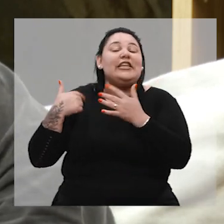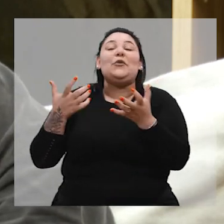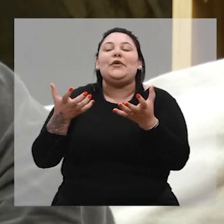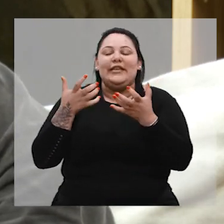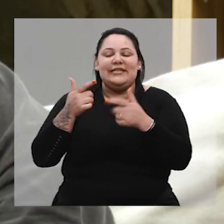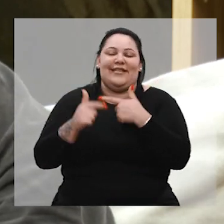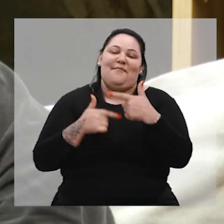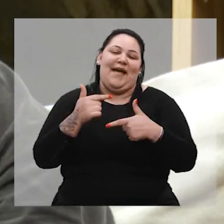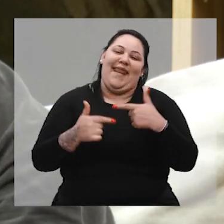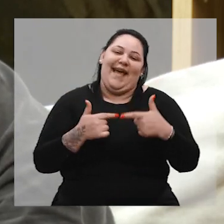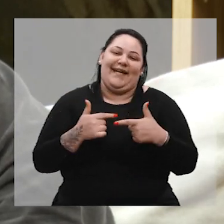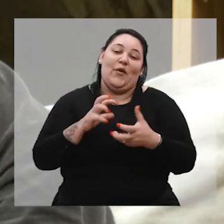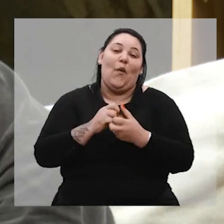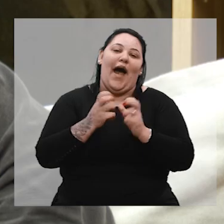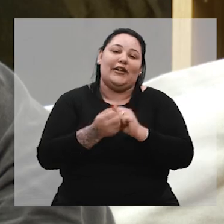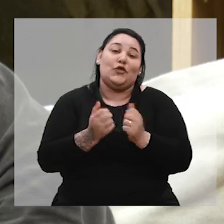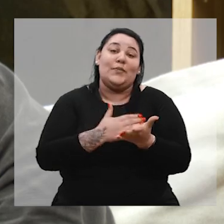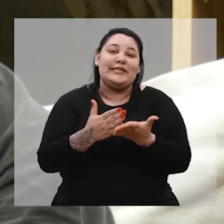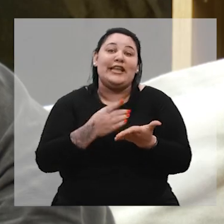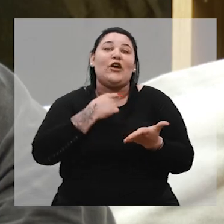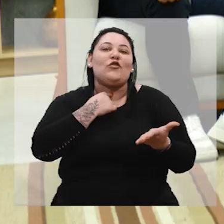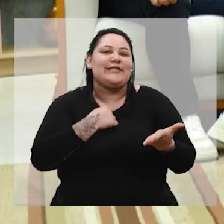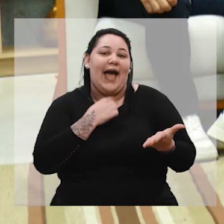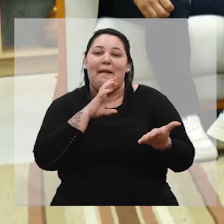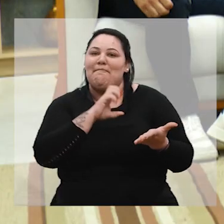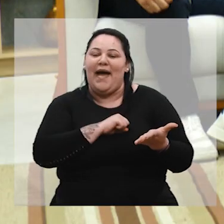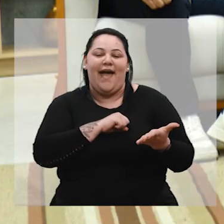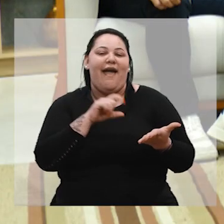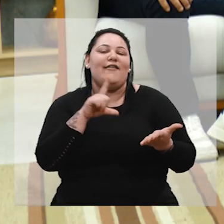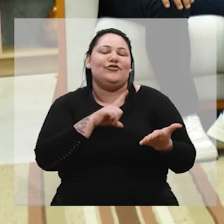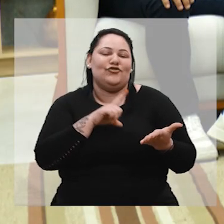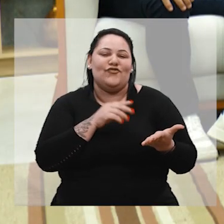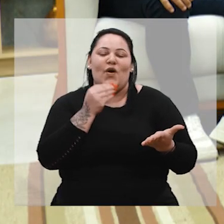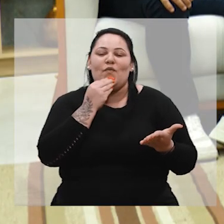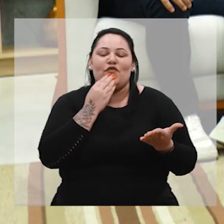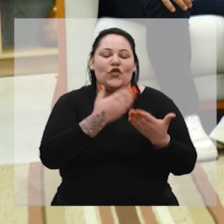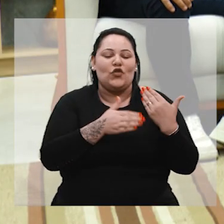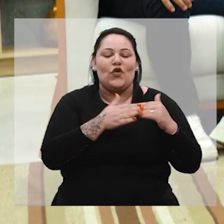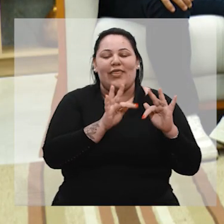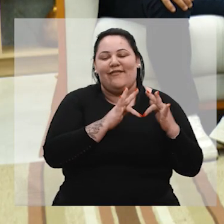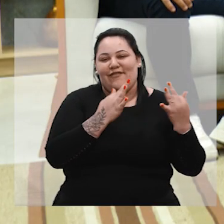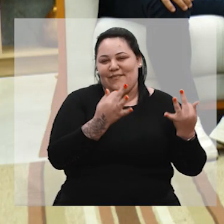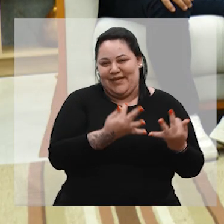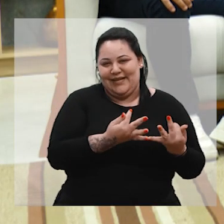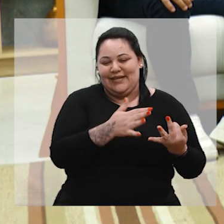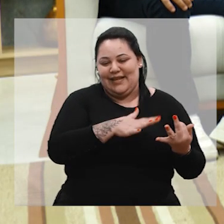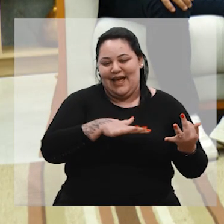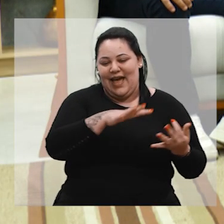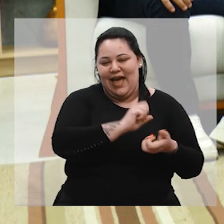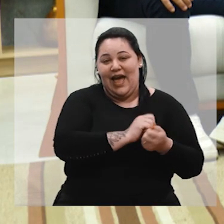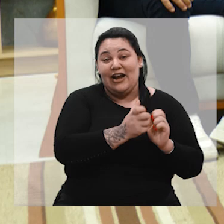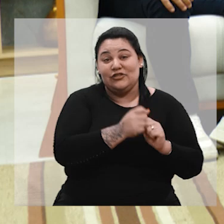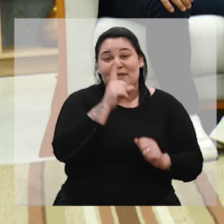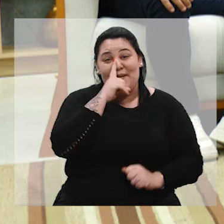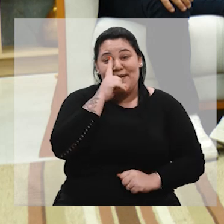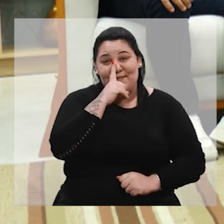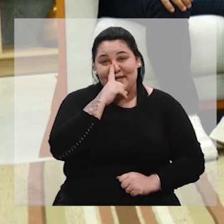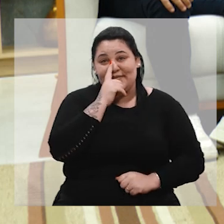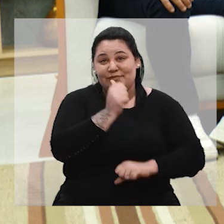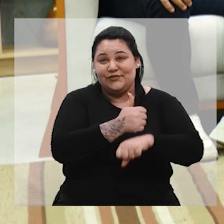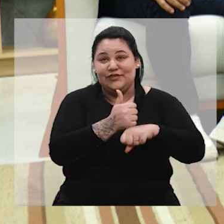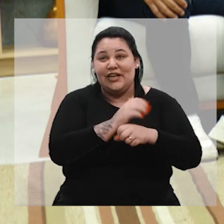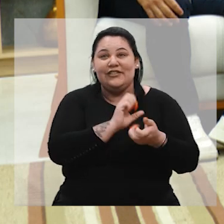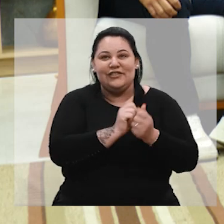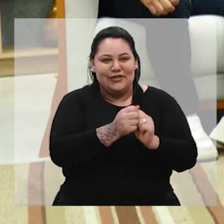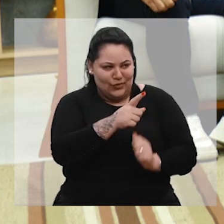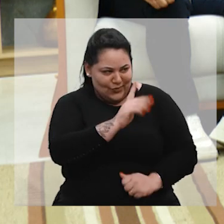minha adolescência a trabalhar com arte, que eu comecei a gostar. Eu tive toda uma família voltada à arte.